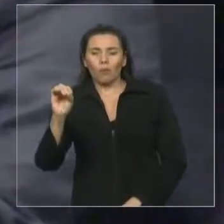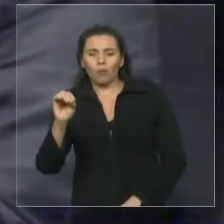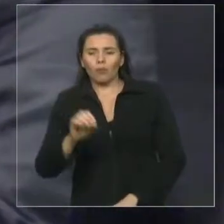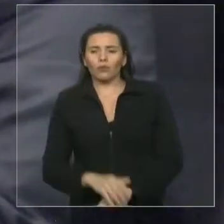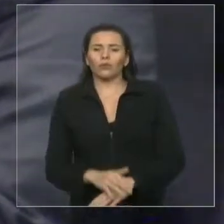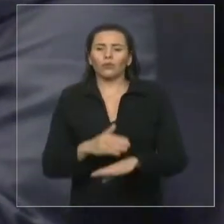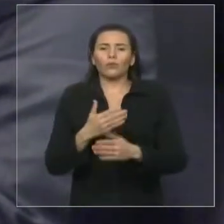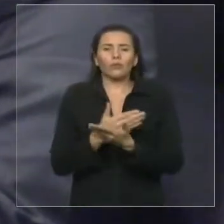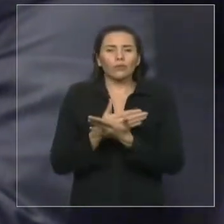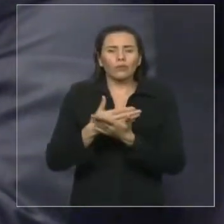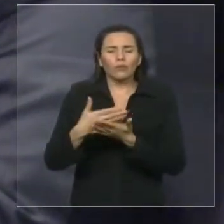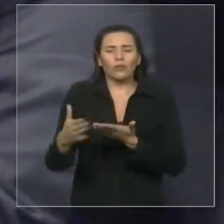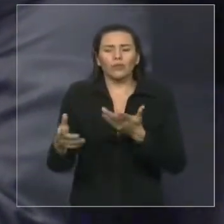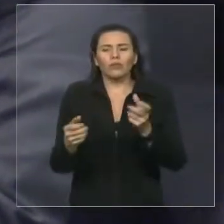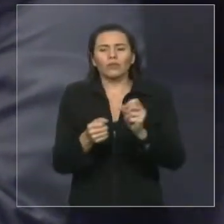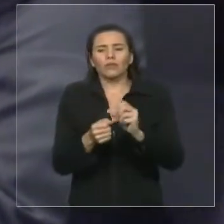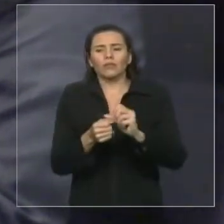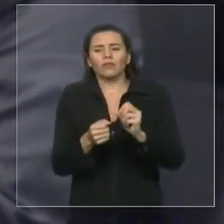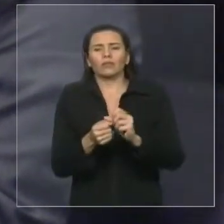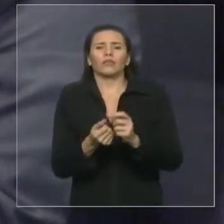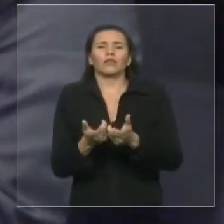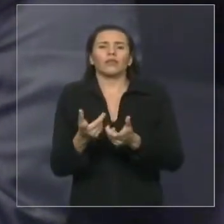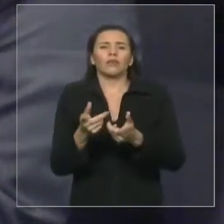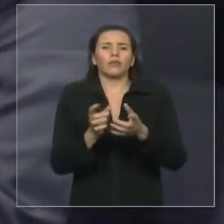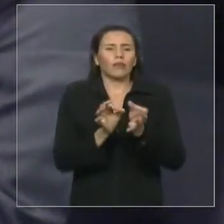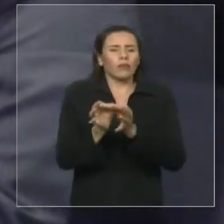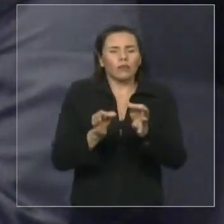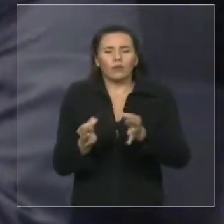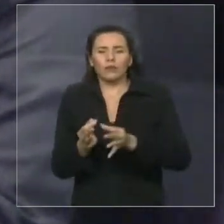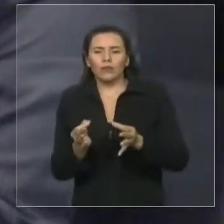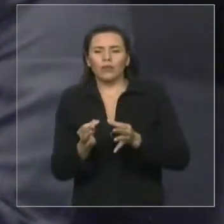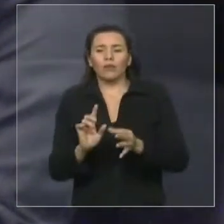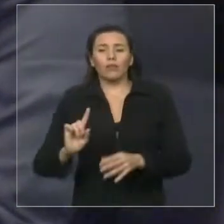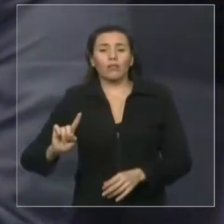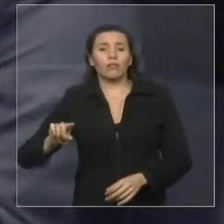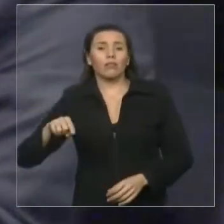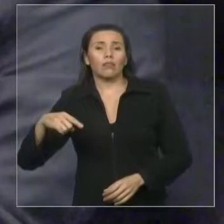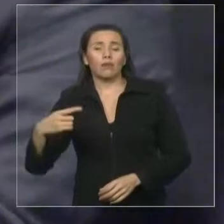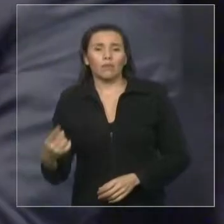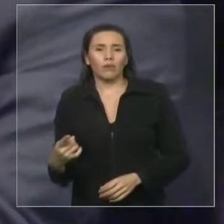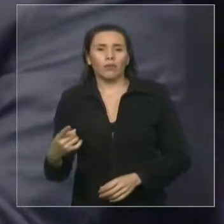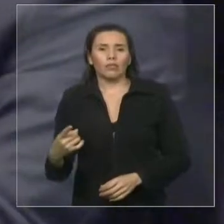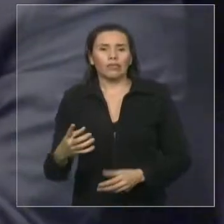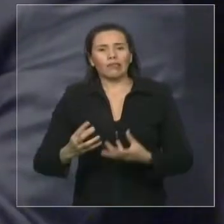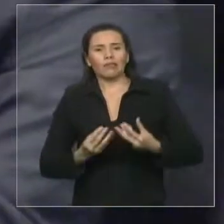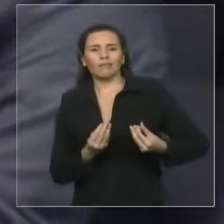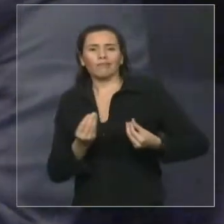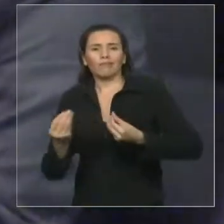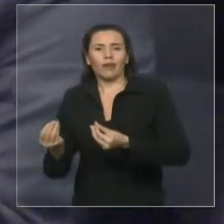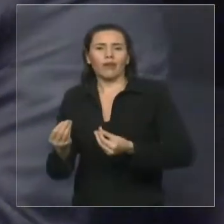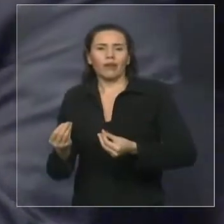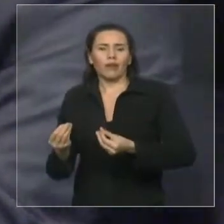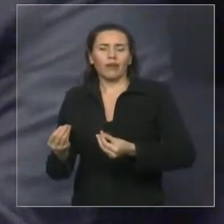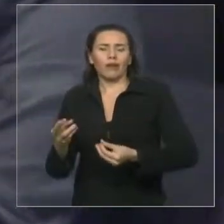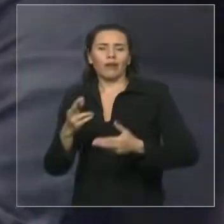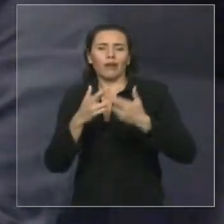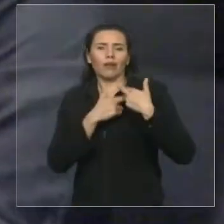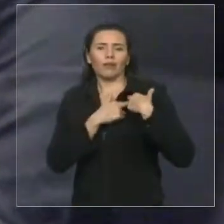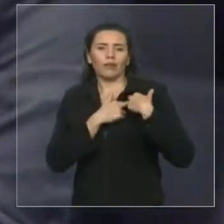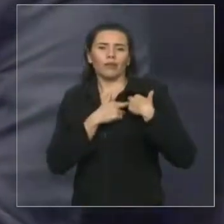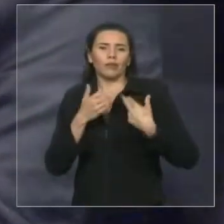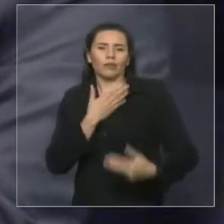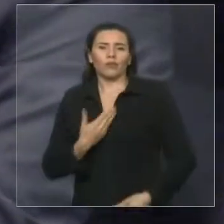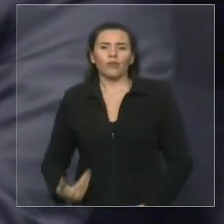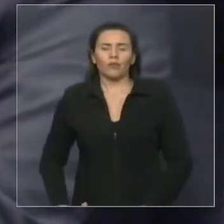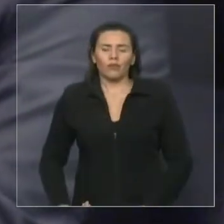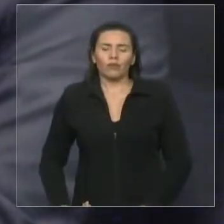depois passa para o estado, para o governo, fazer os procedimentos de venda ou de cessão, se